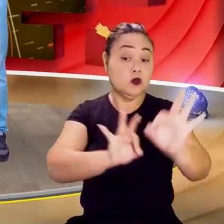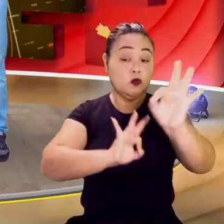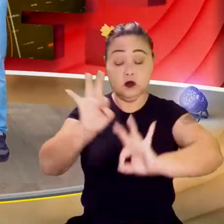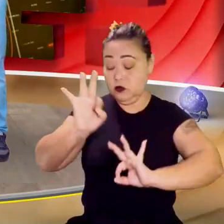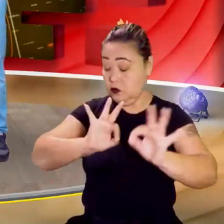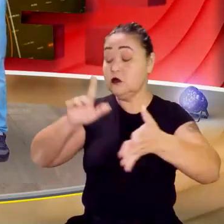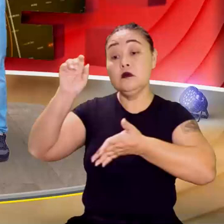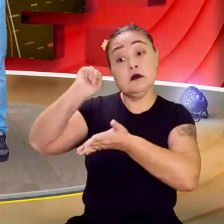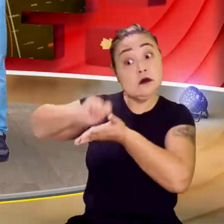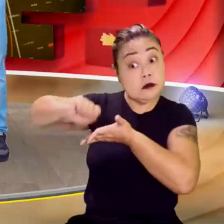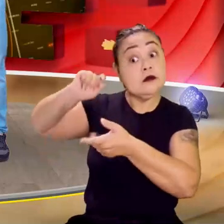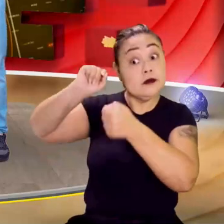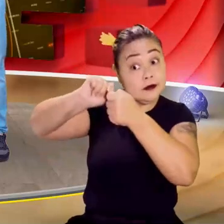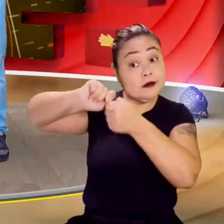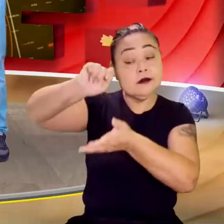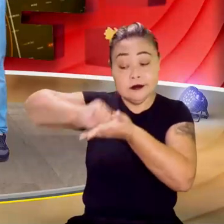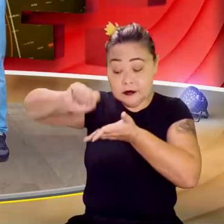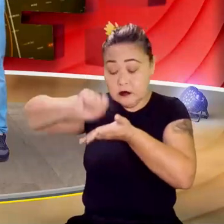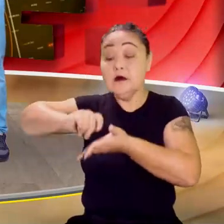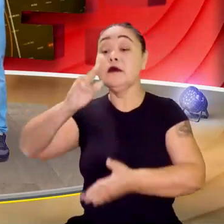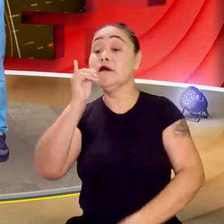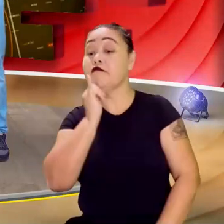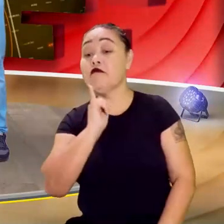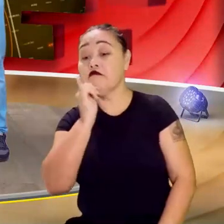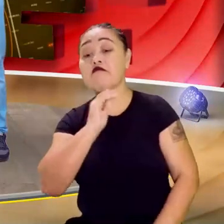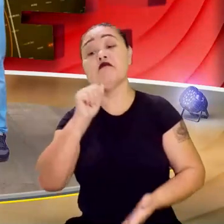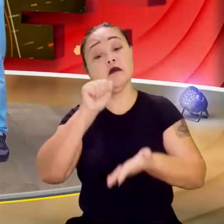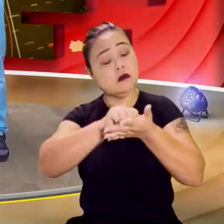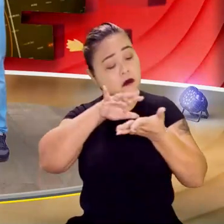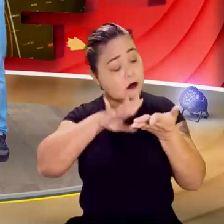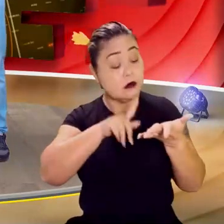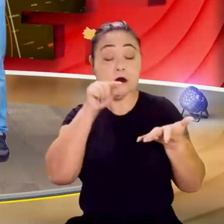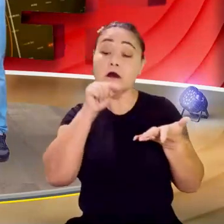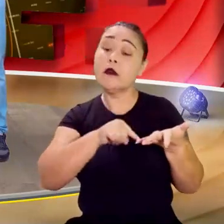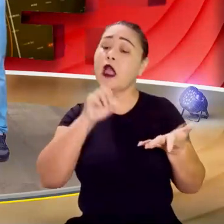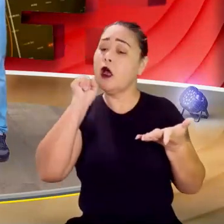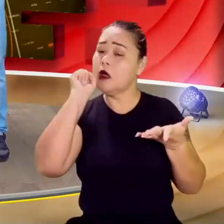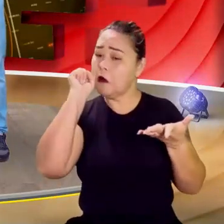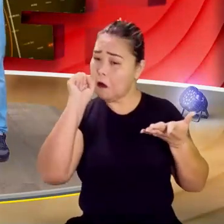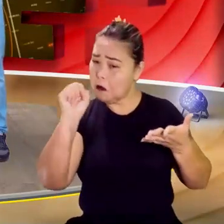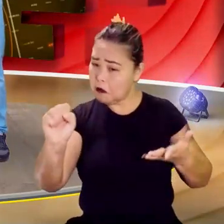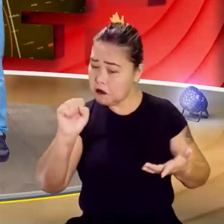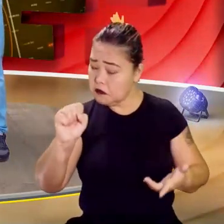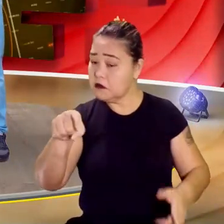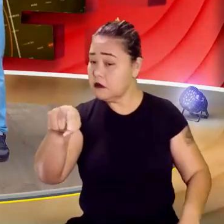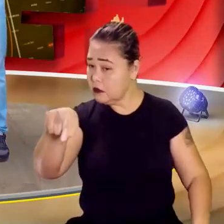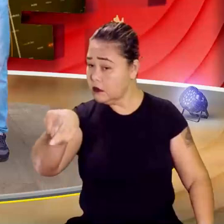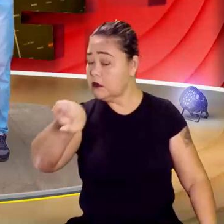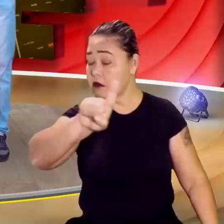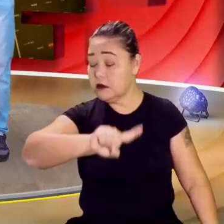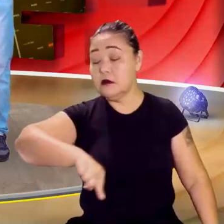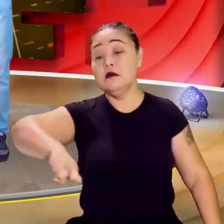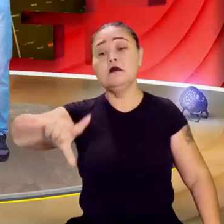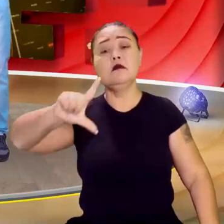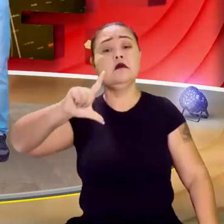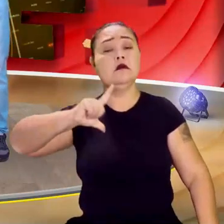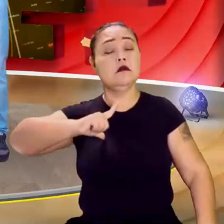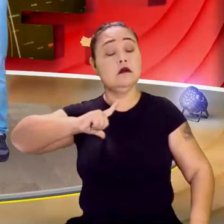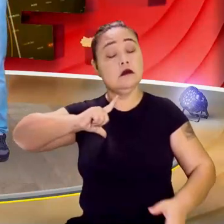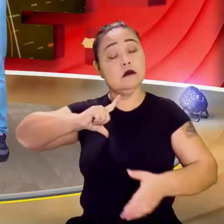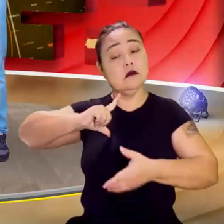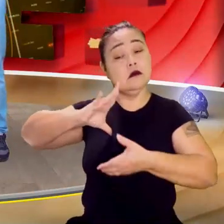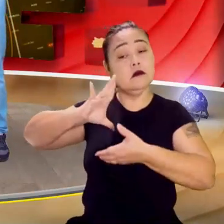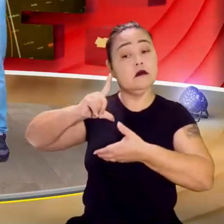as anotações, com os exemplos, com os exercícios, podem ter certeza que vocês têm um